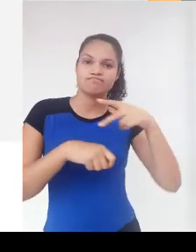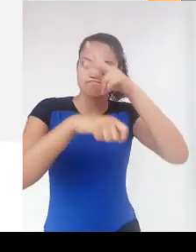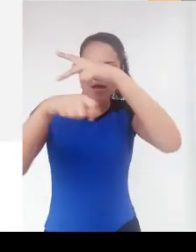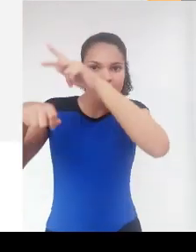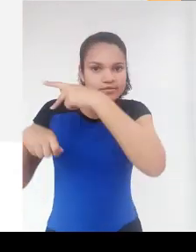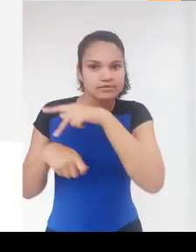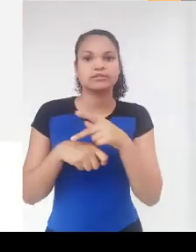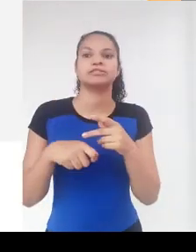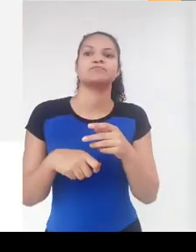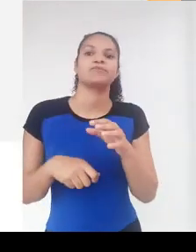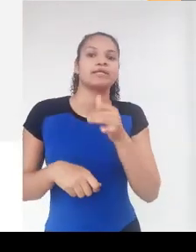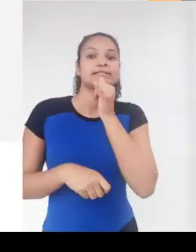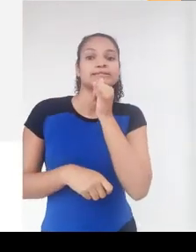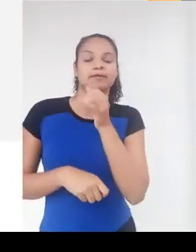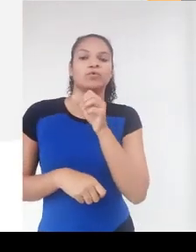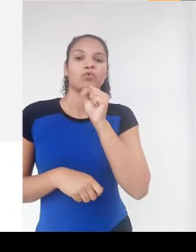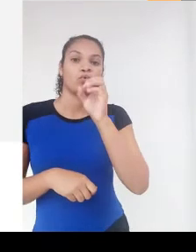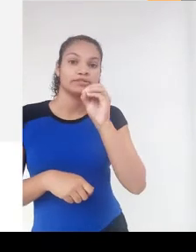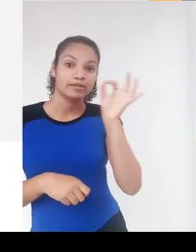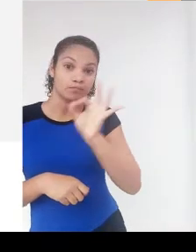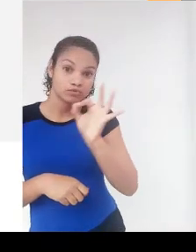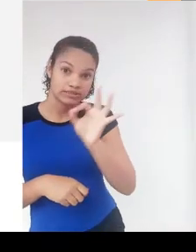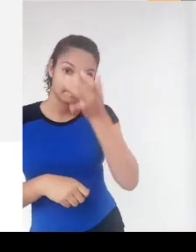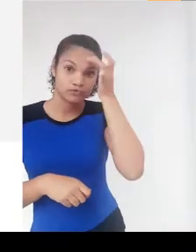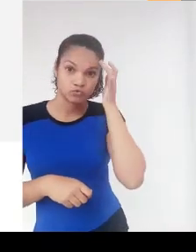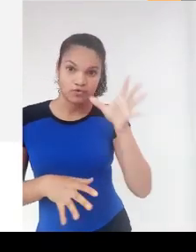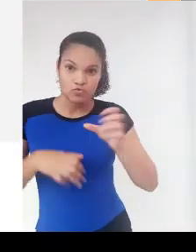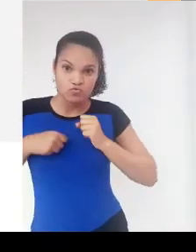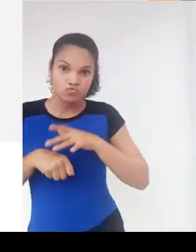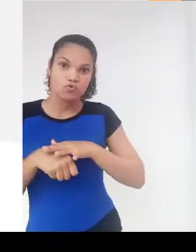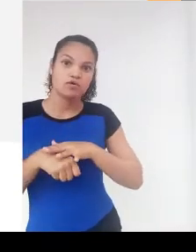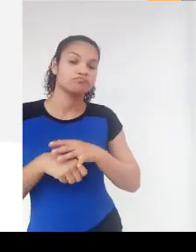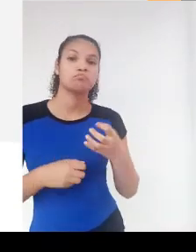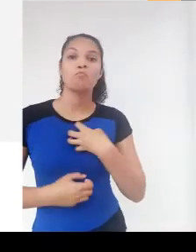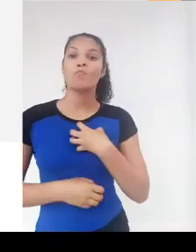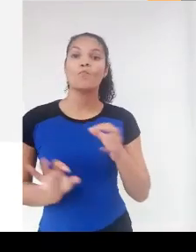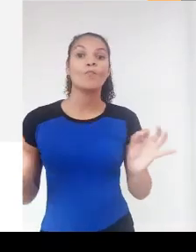seja, 80% dos infectados vão ter sintomas leves ou vão ser assintomáticos,